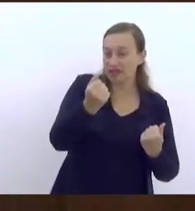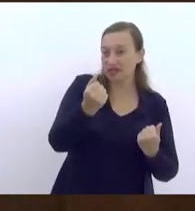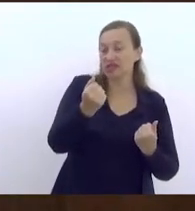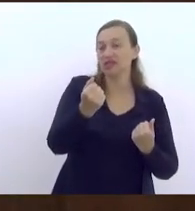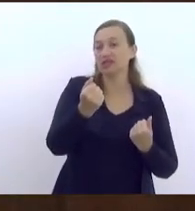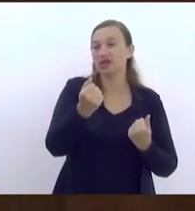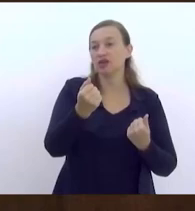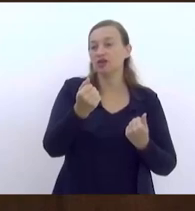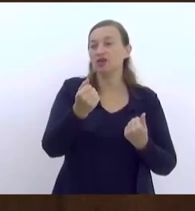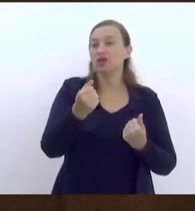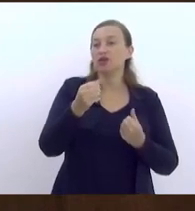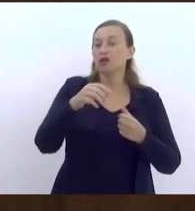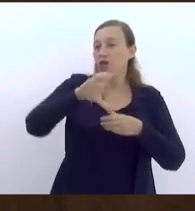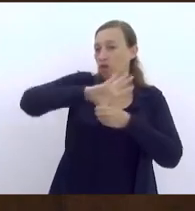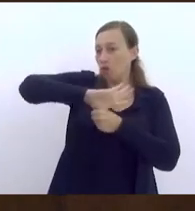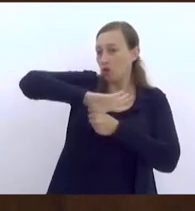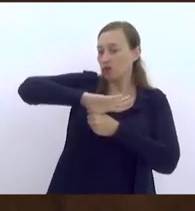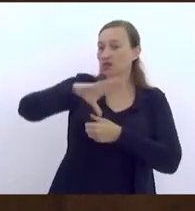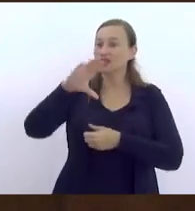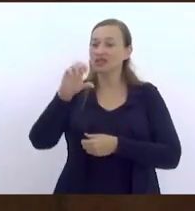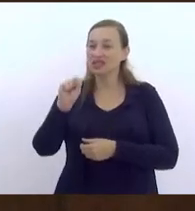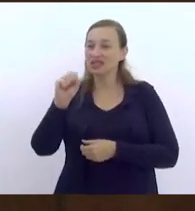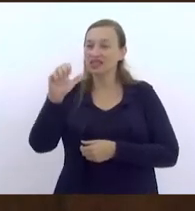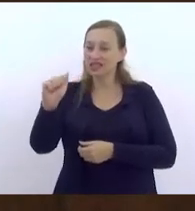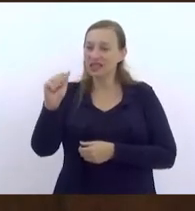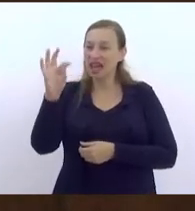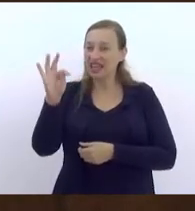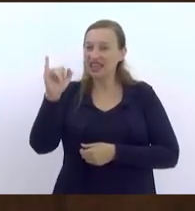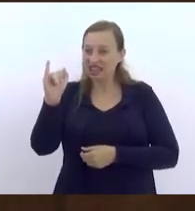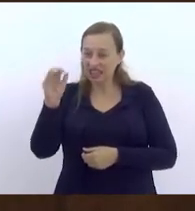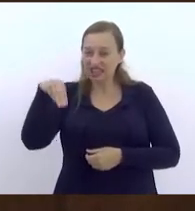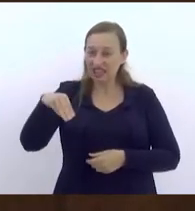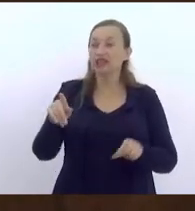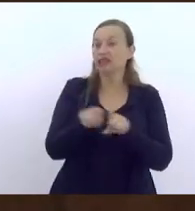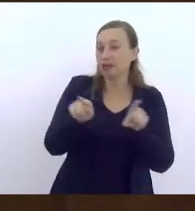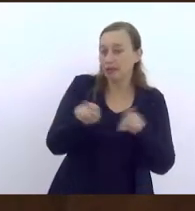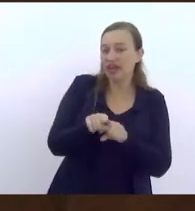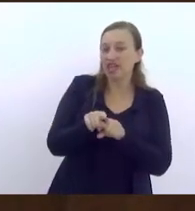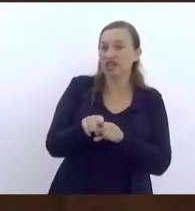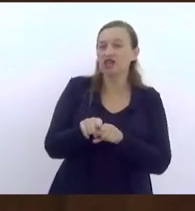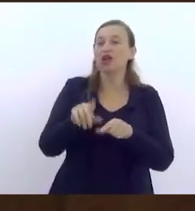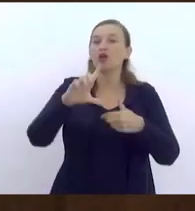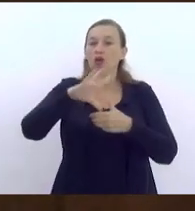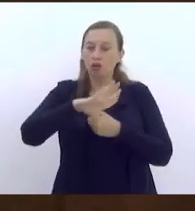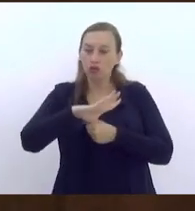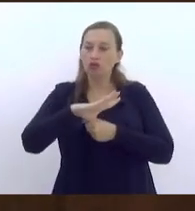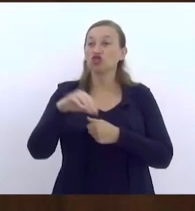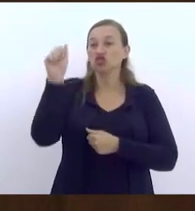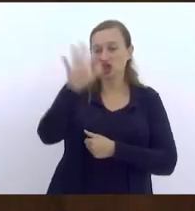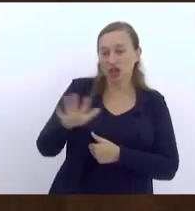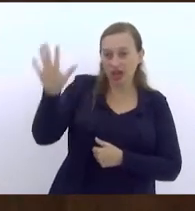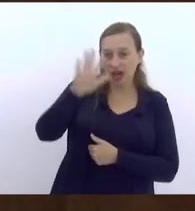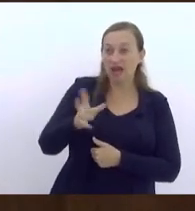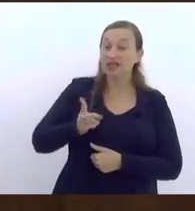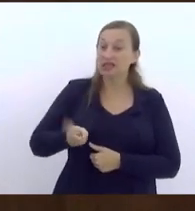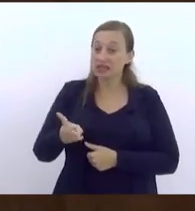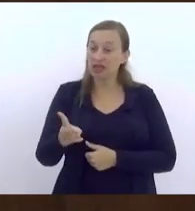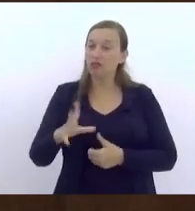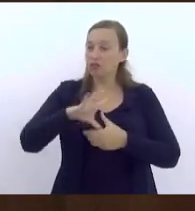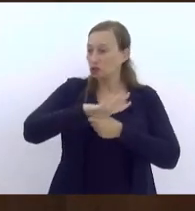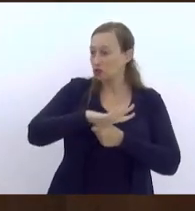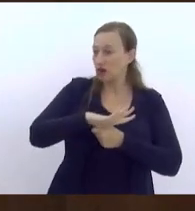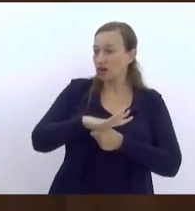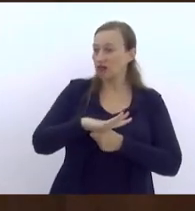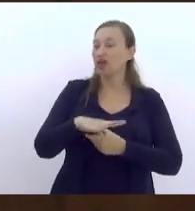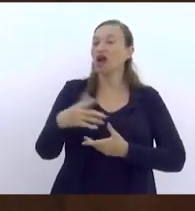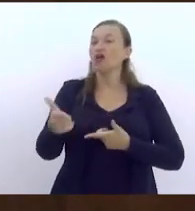pessoa extremamente cordial, assim como o cônsul geral, sempre colocando os trabalhos do consulado japonês a